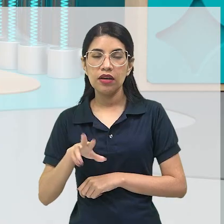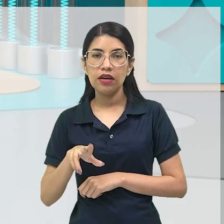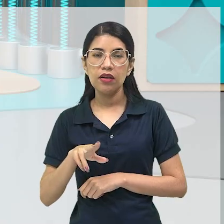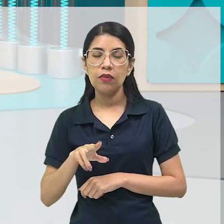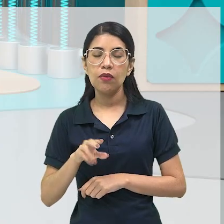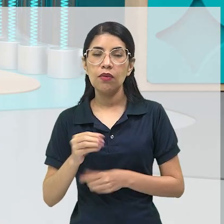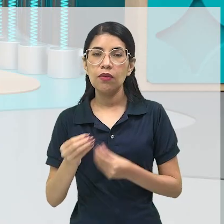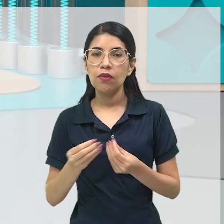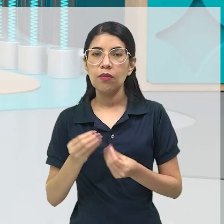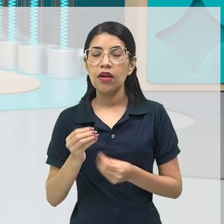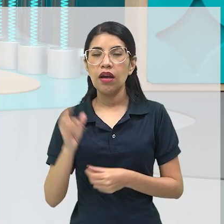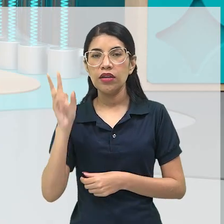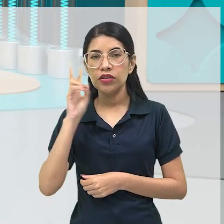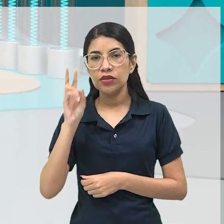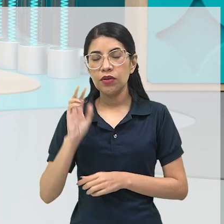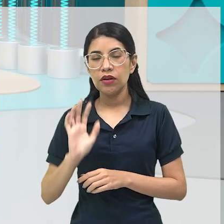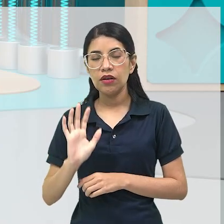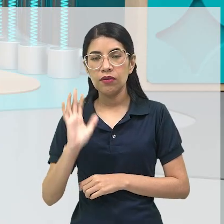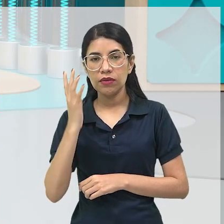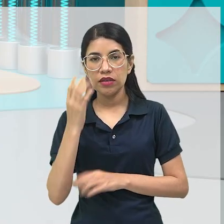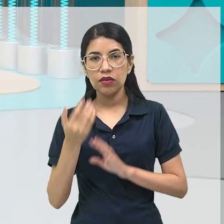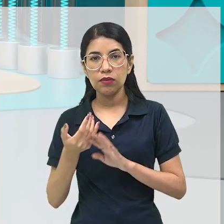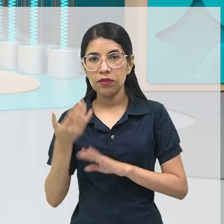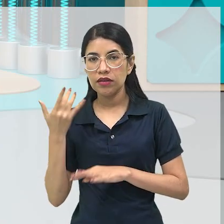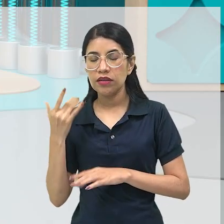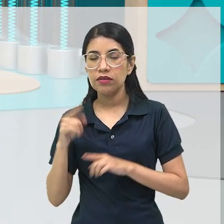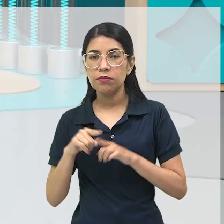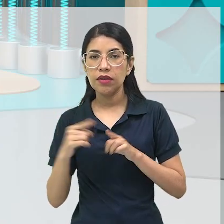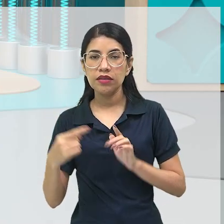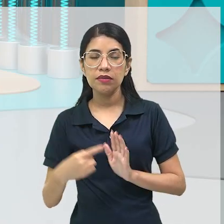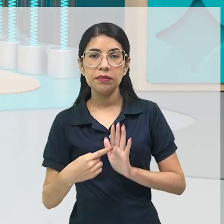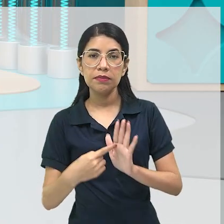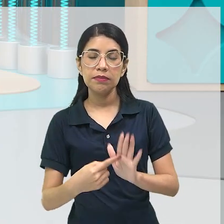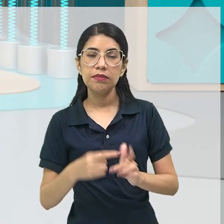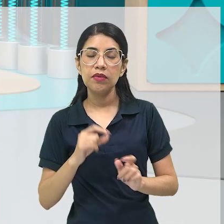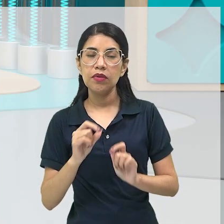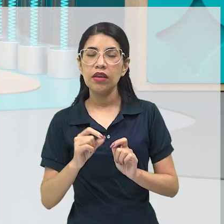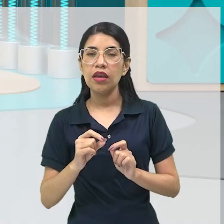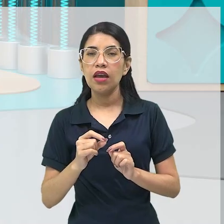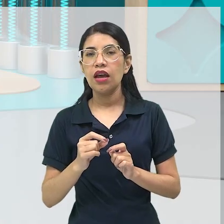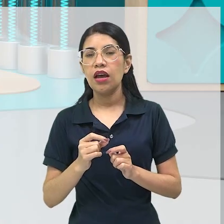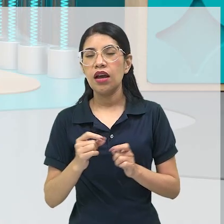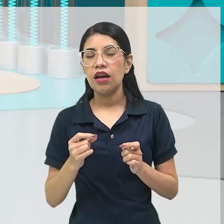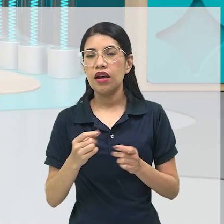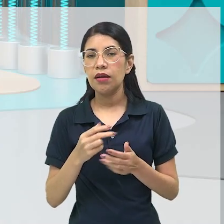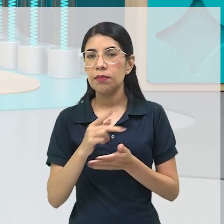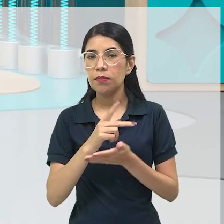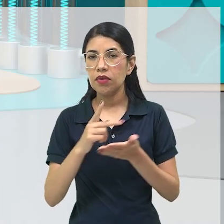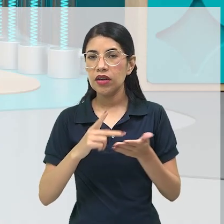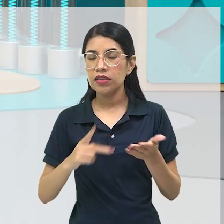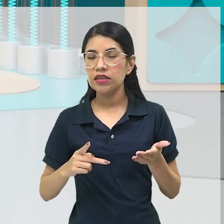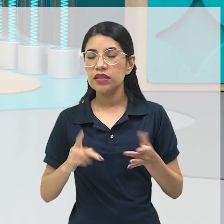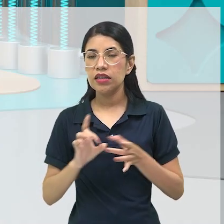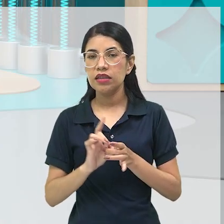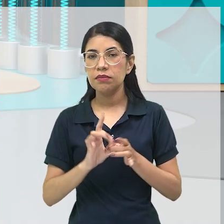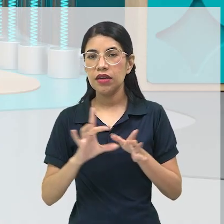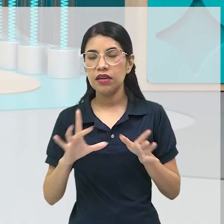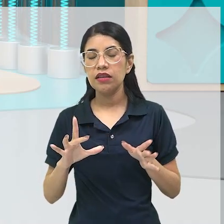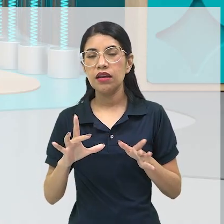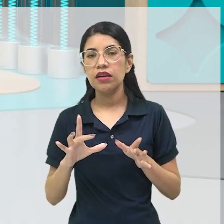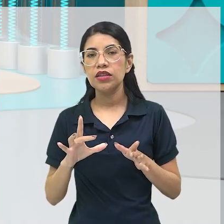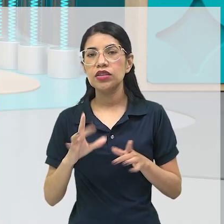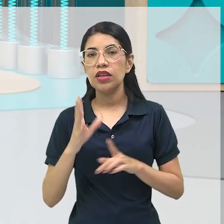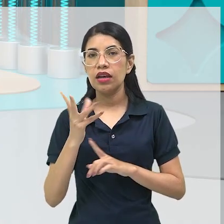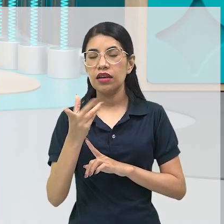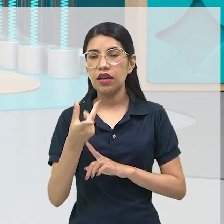o fato histórico. Nós colocamos ali a questão poética, da liberdade